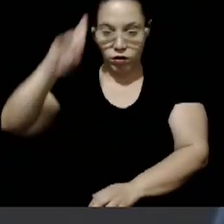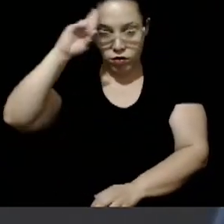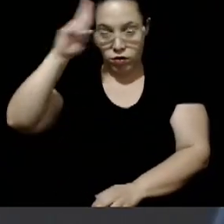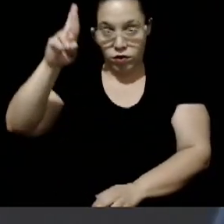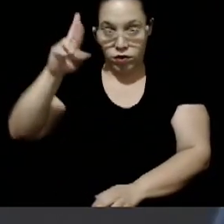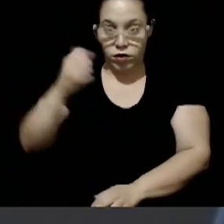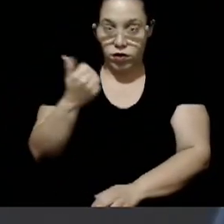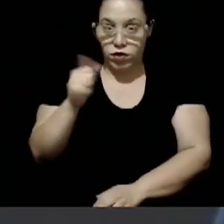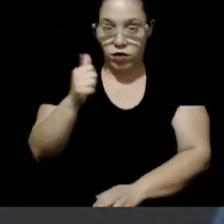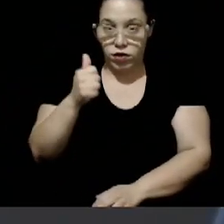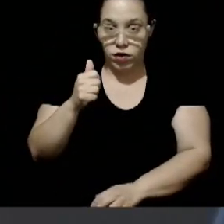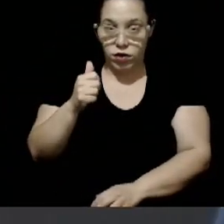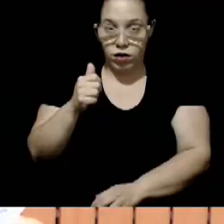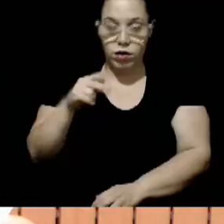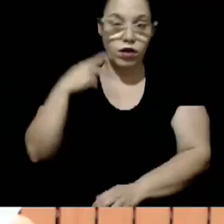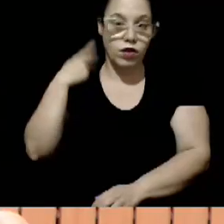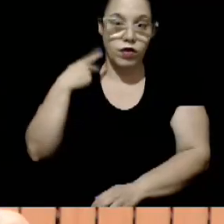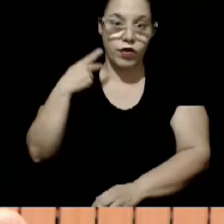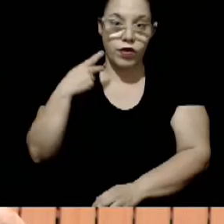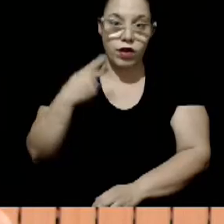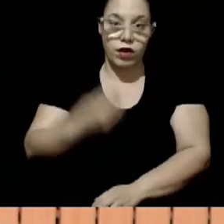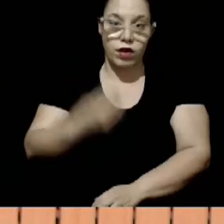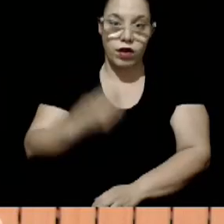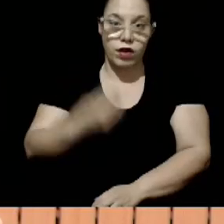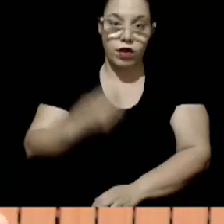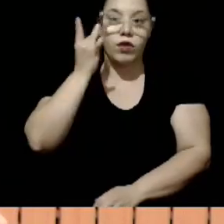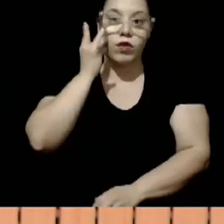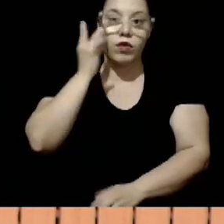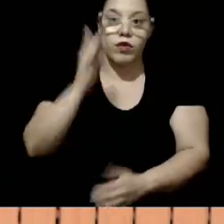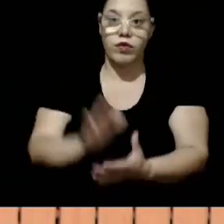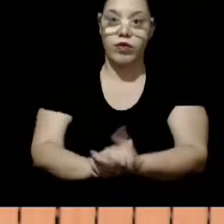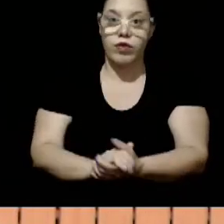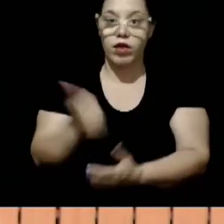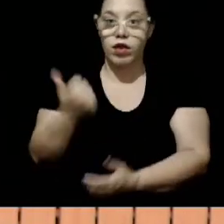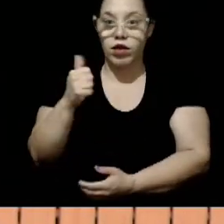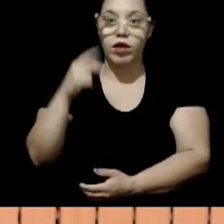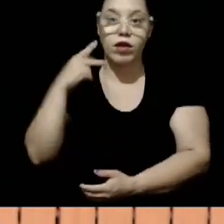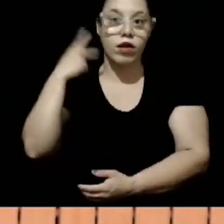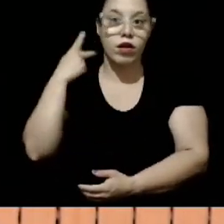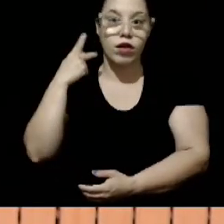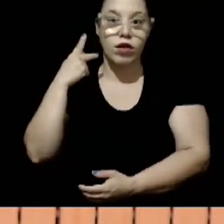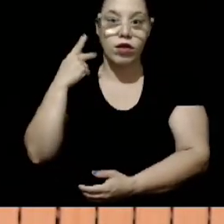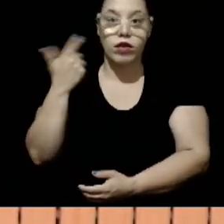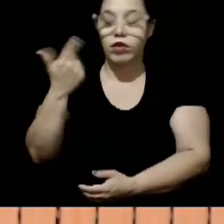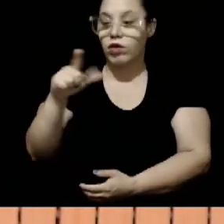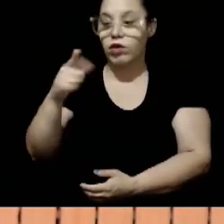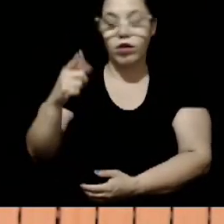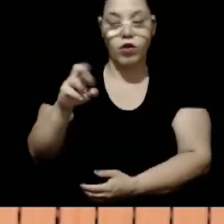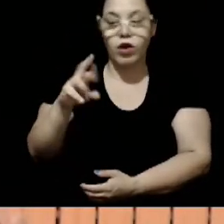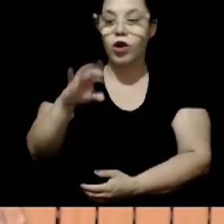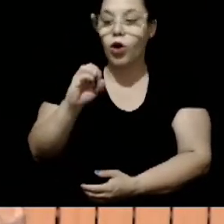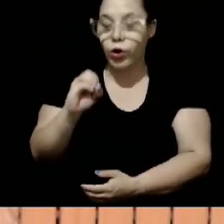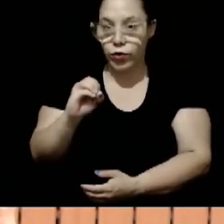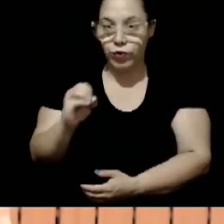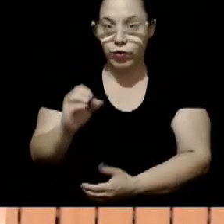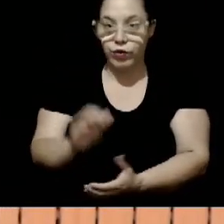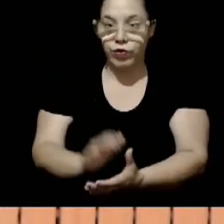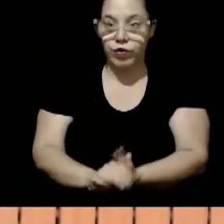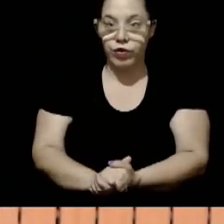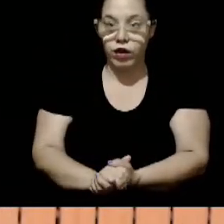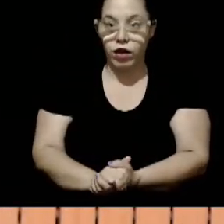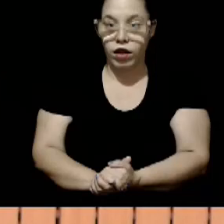vereadores presente bem com 11 vereadores presentes não a quórum mas eu